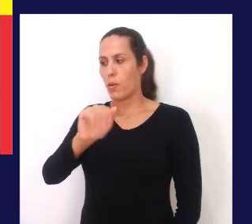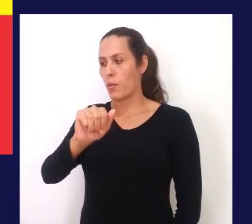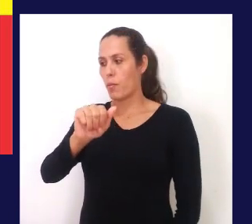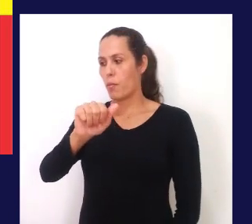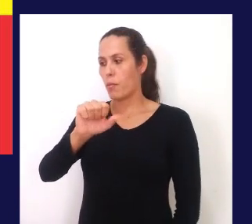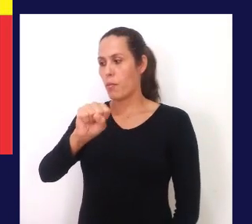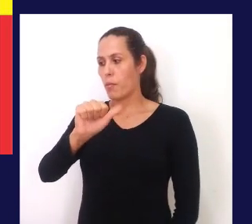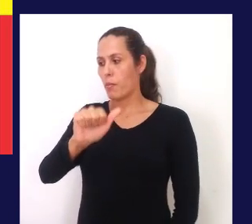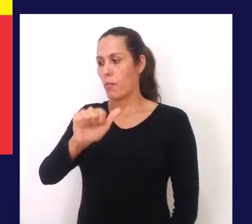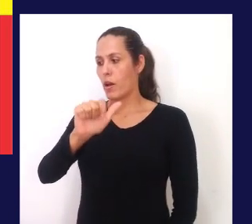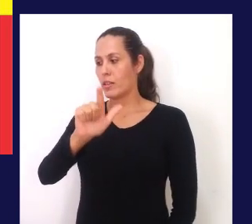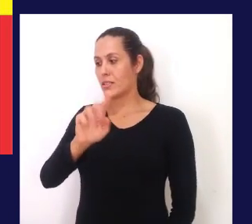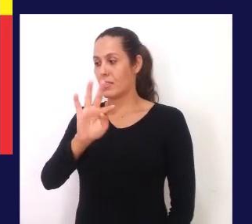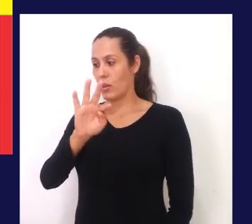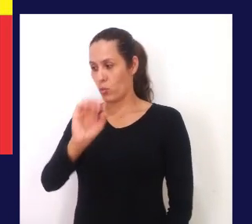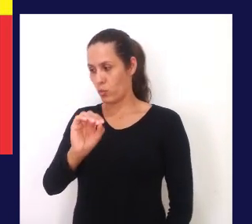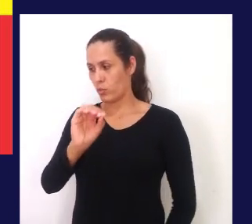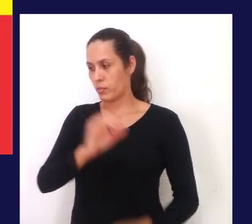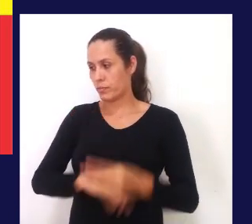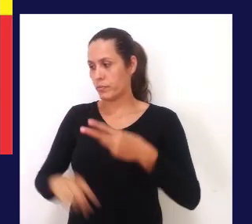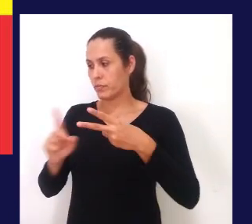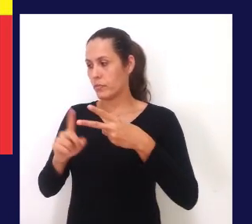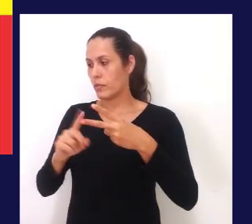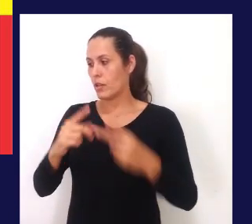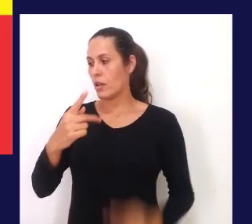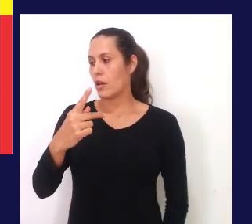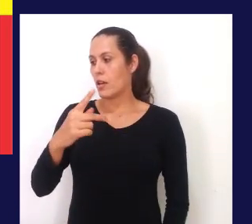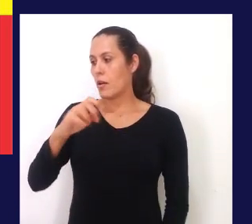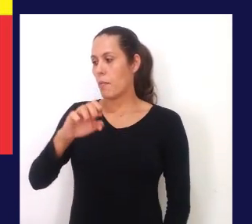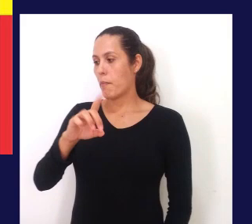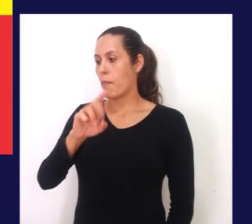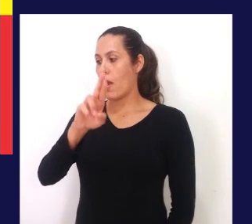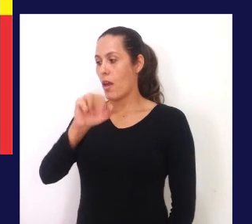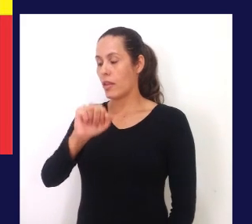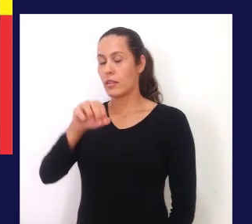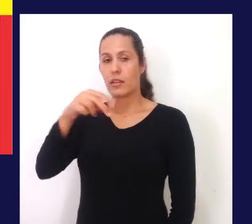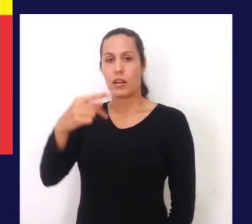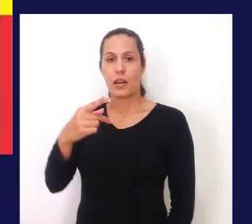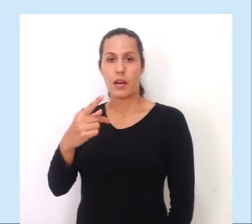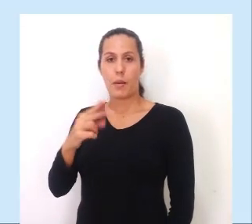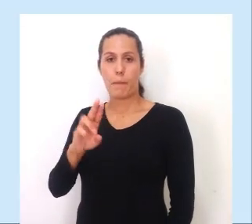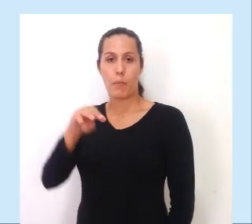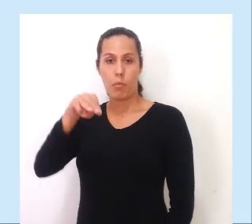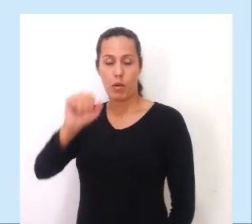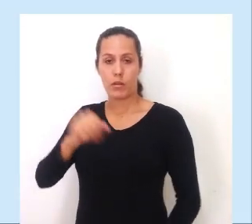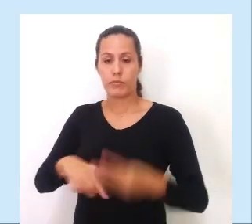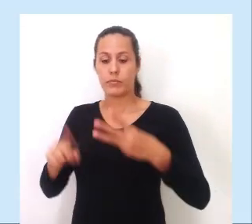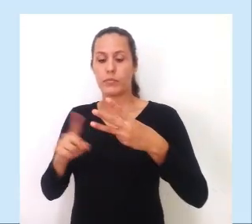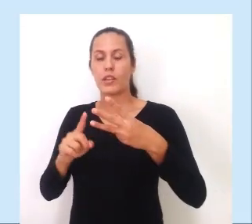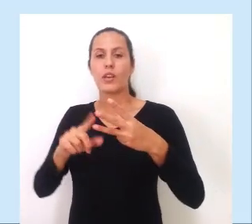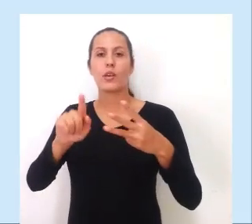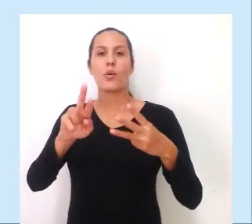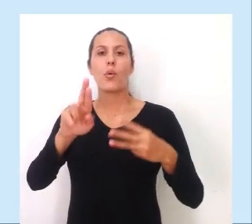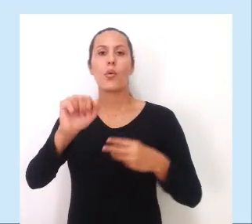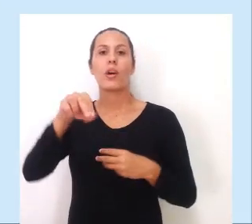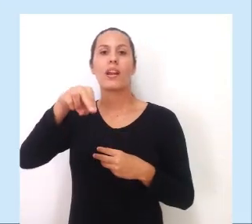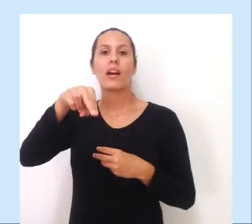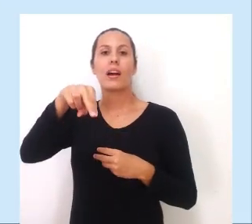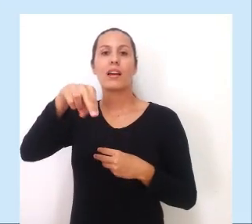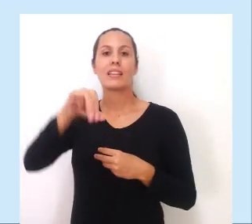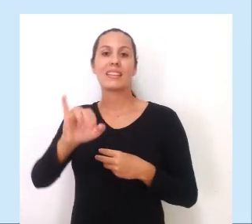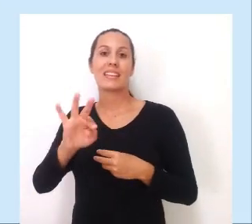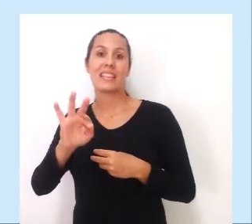bem pretinho. Tem a pedra pume e vai ter o granito. Então, se fala de